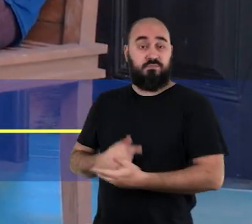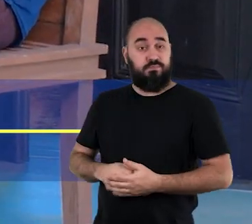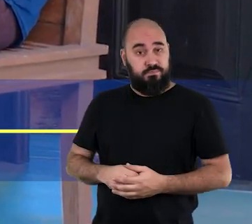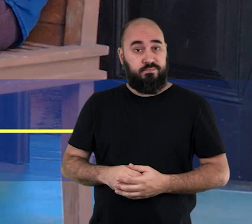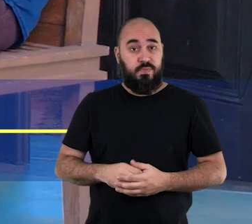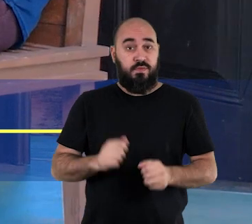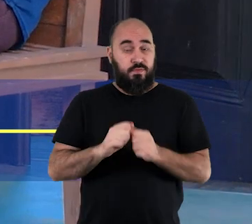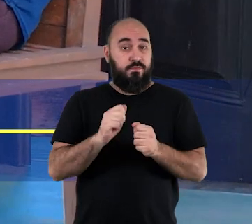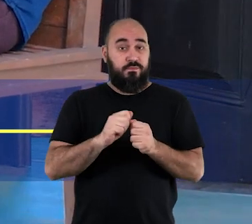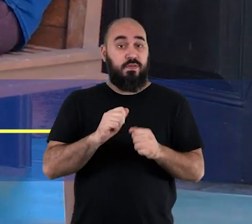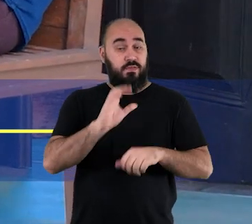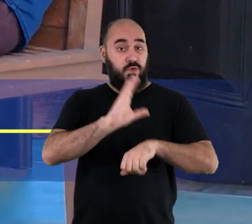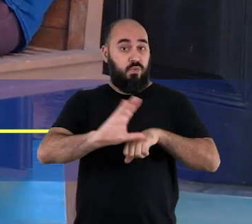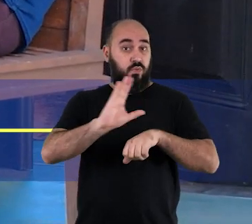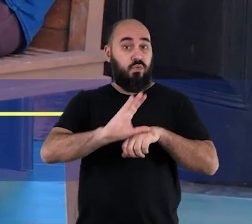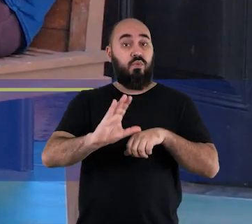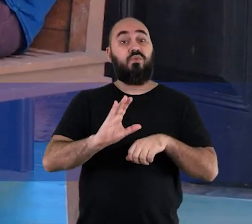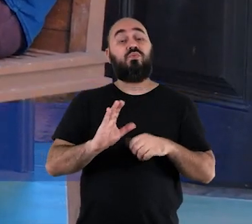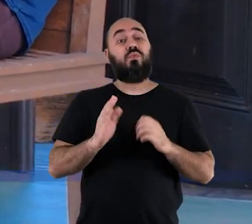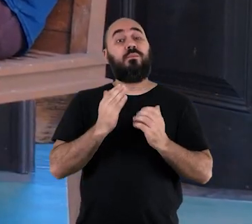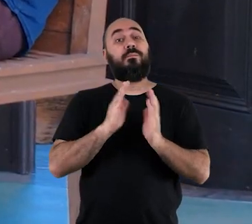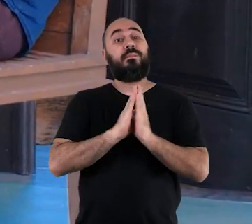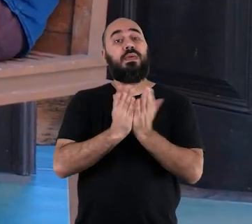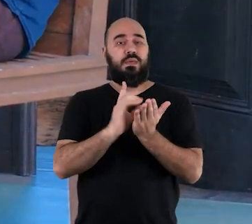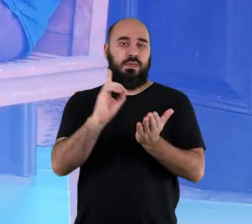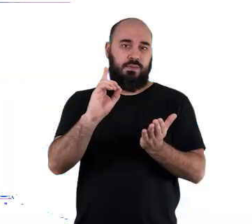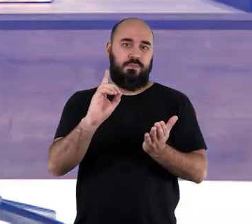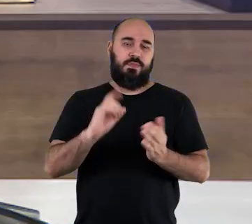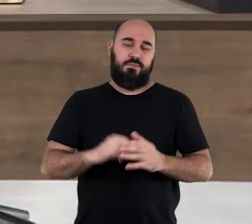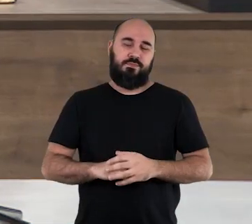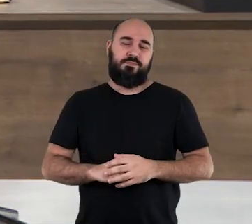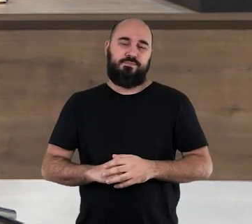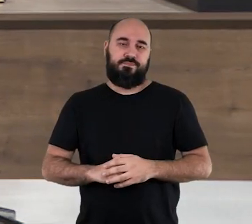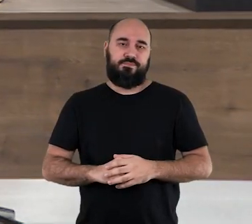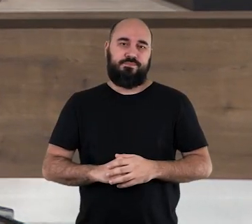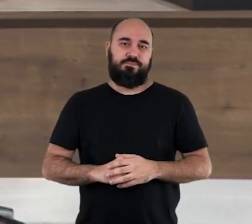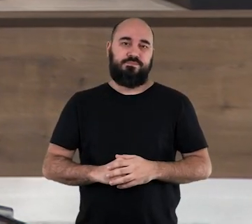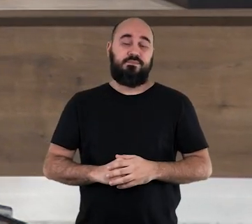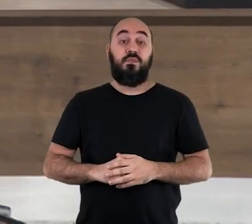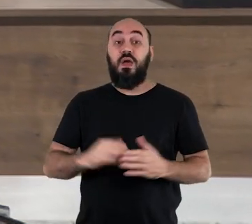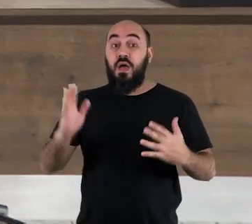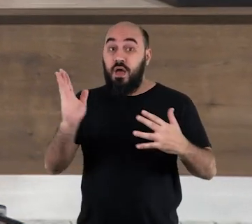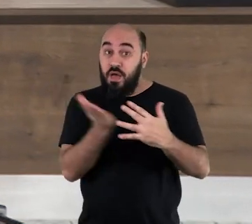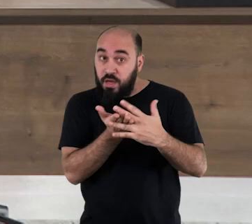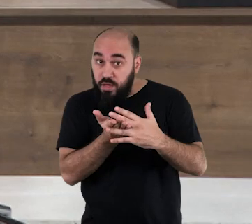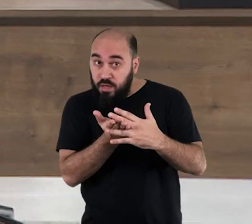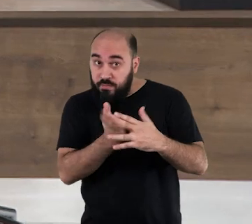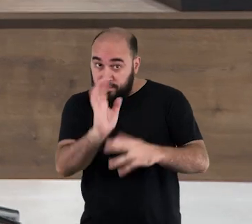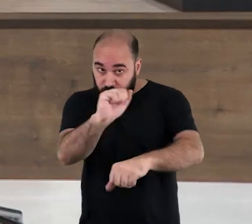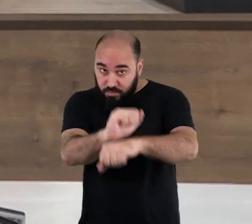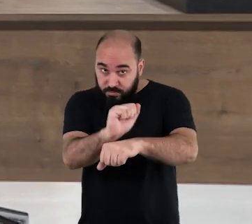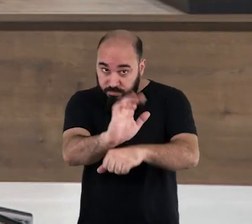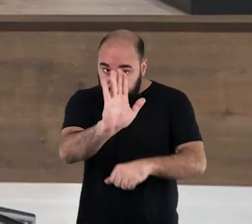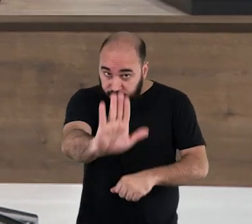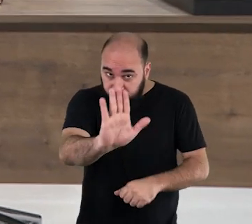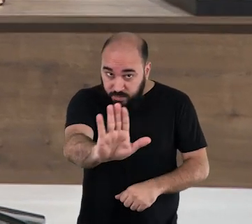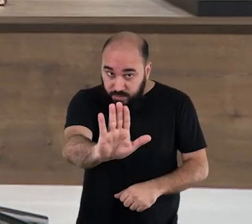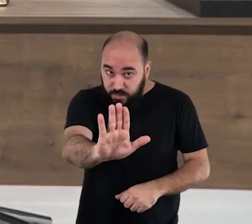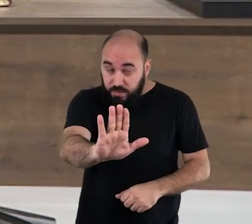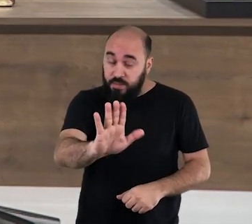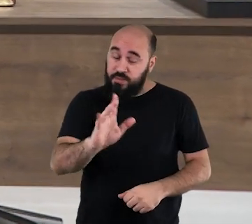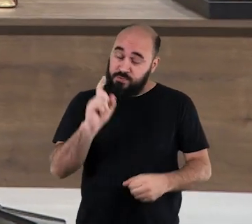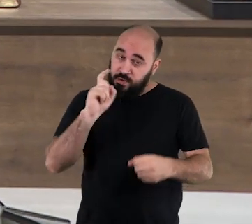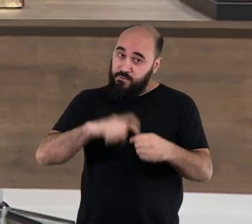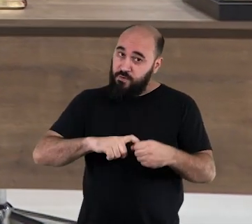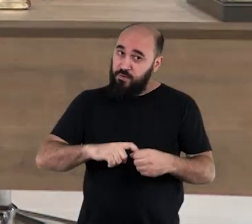você fazer esse curso bíblico online. Um pequeno intervalo, você fica aí, eu fico aqui e a gente